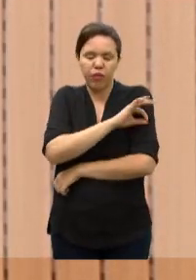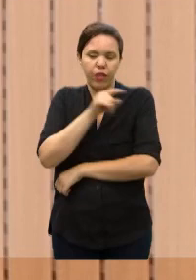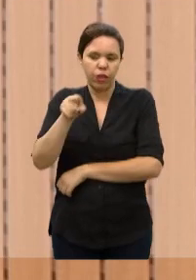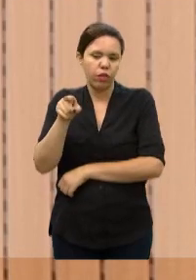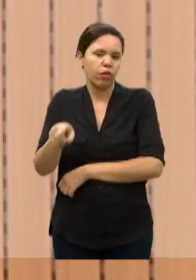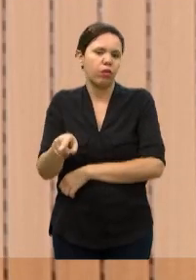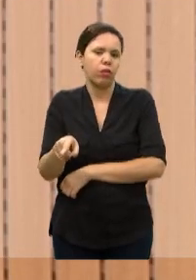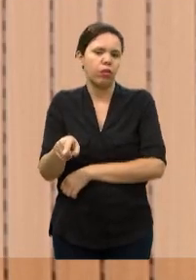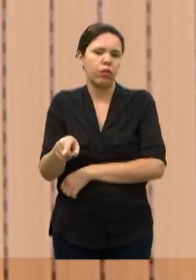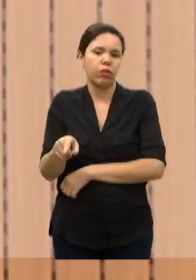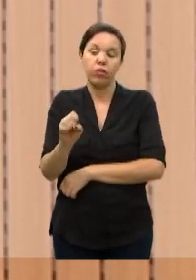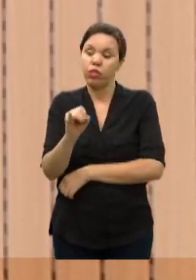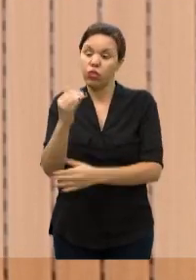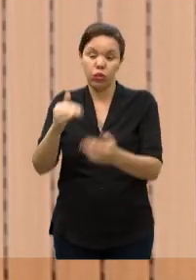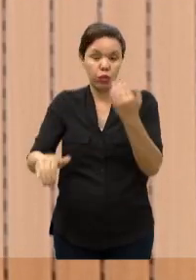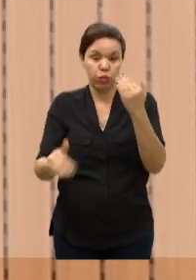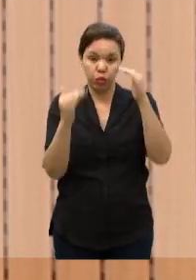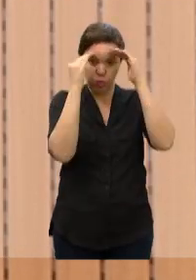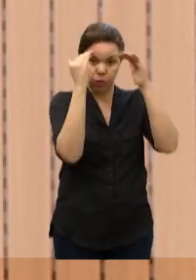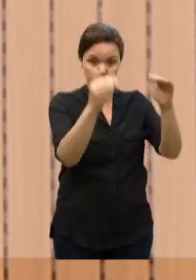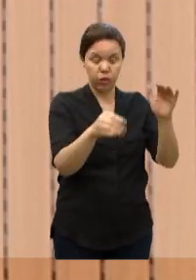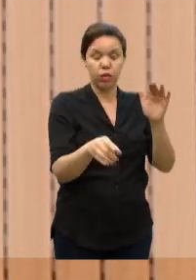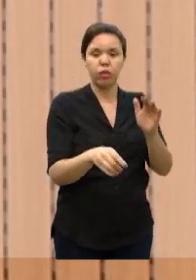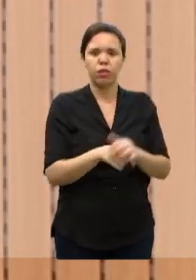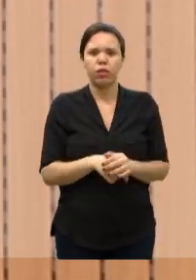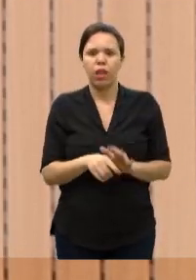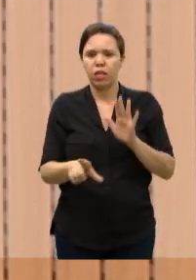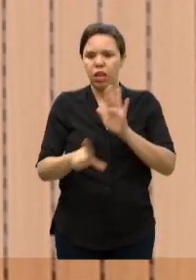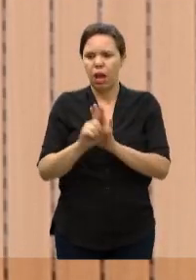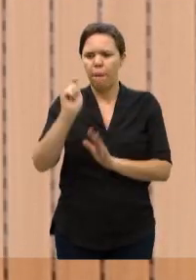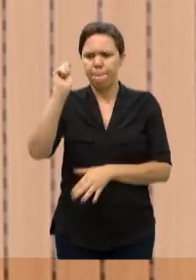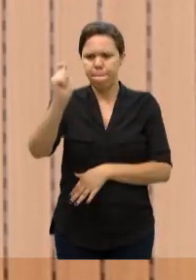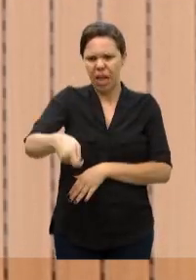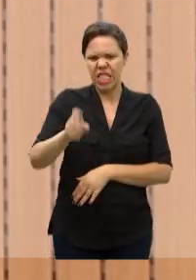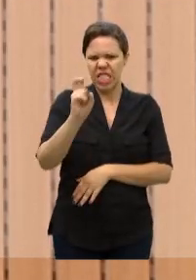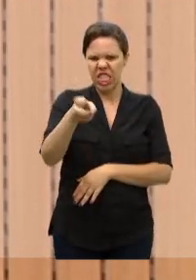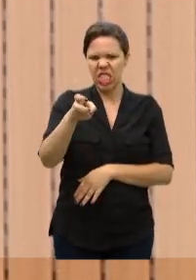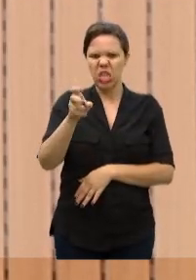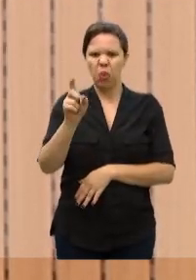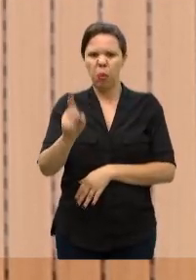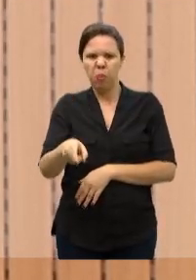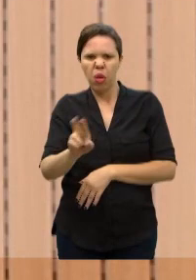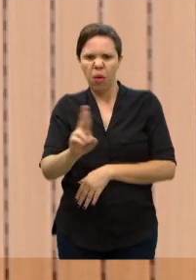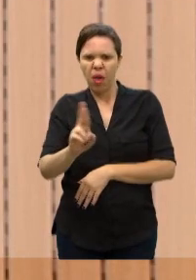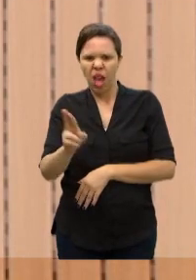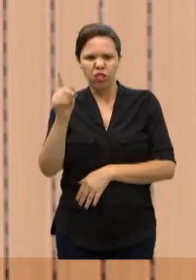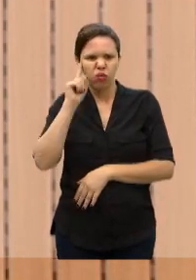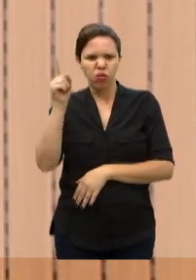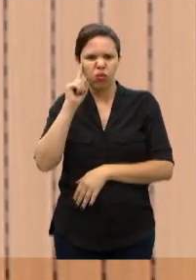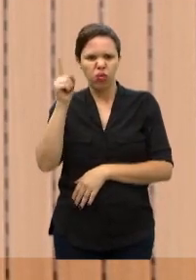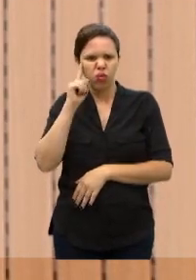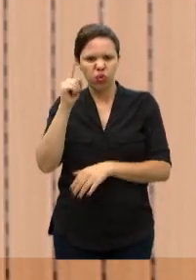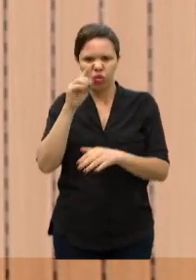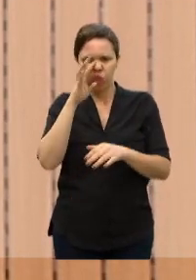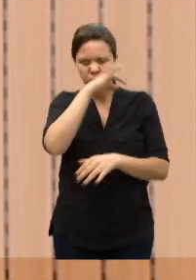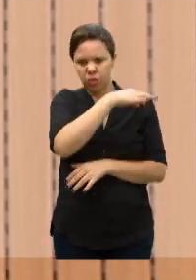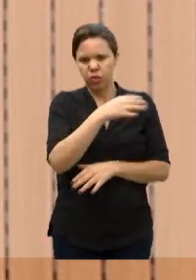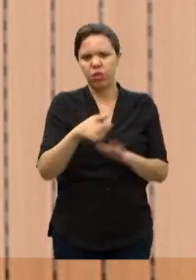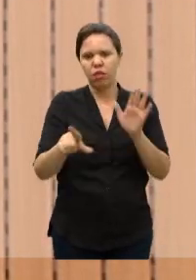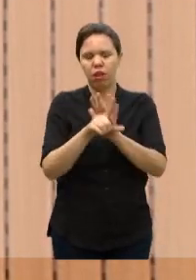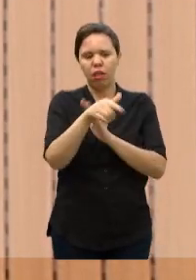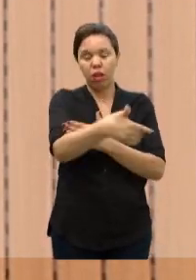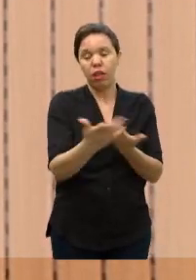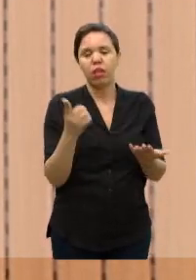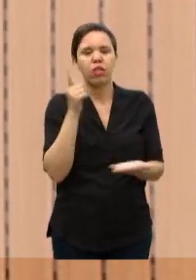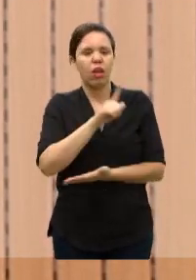ela não cumprindo essa determinação, que ela pagasse R$5.000 por dia que ela não fizesse essa conversão. E ganhamos